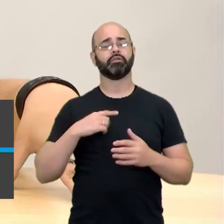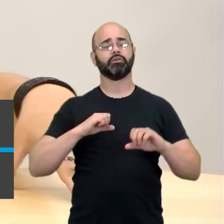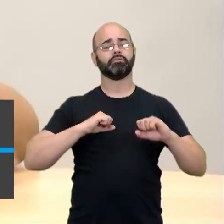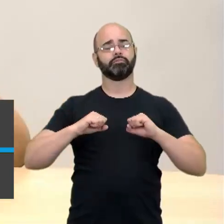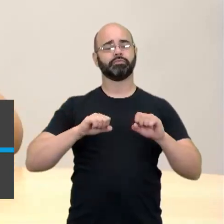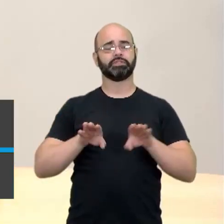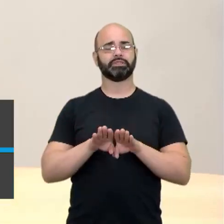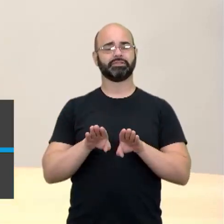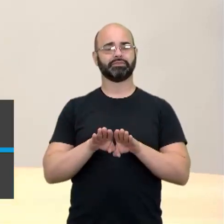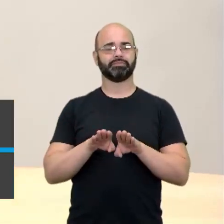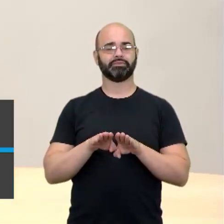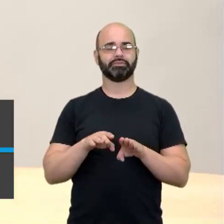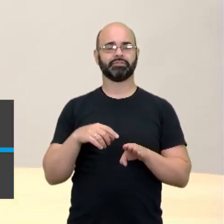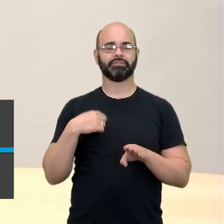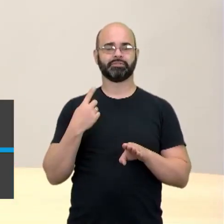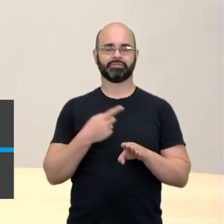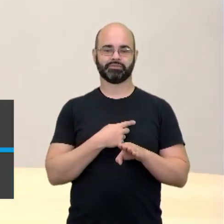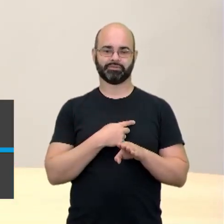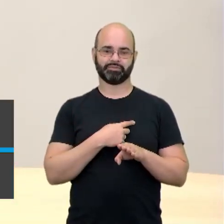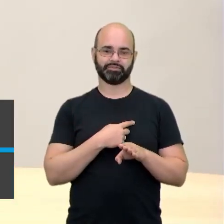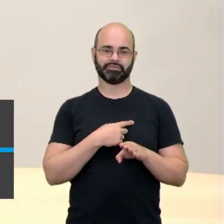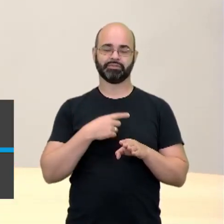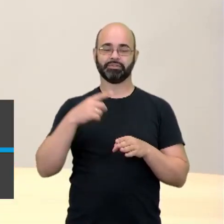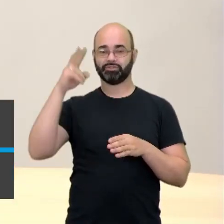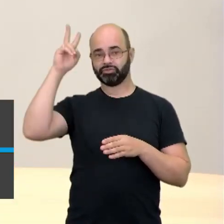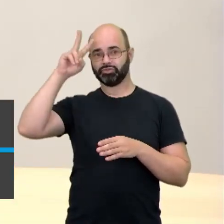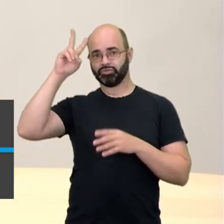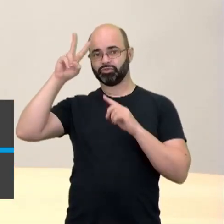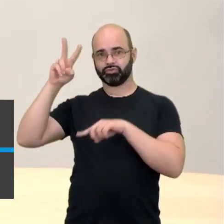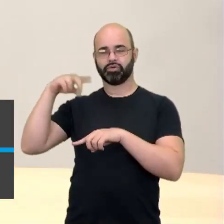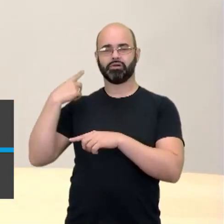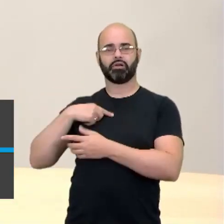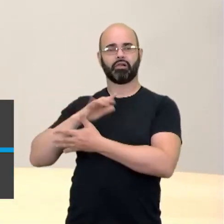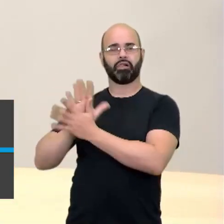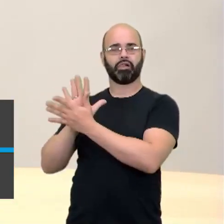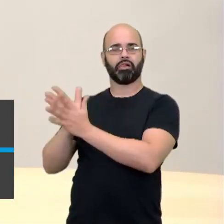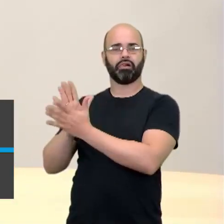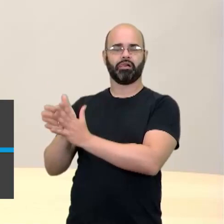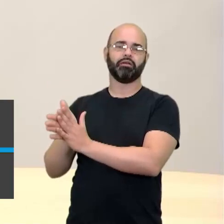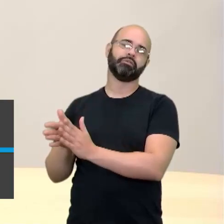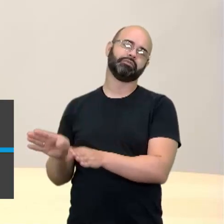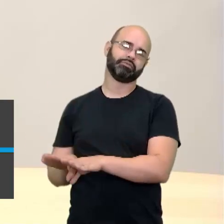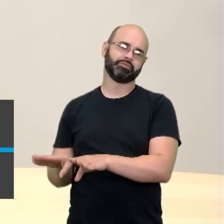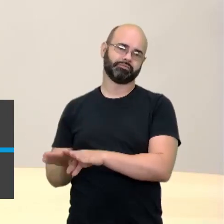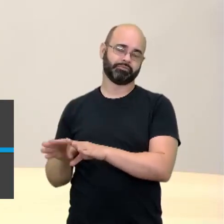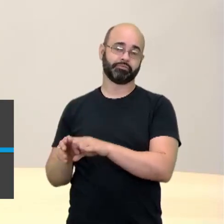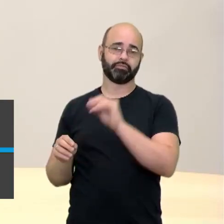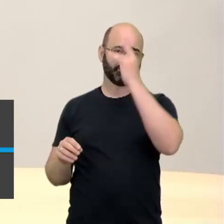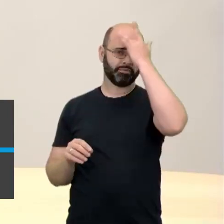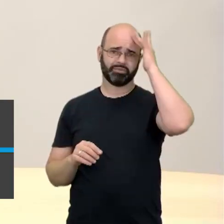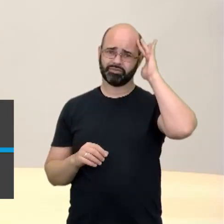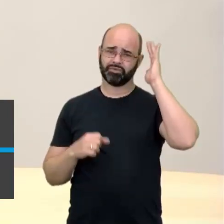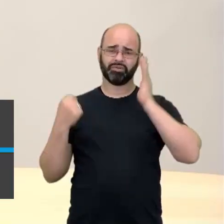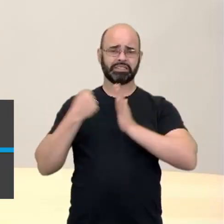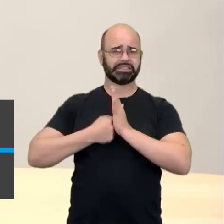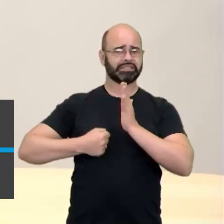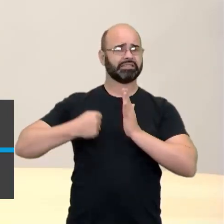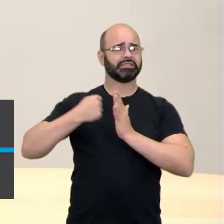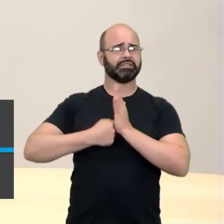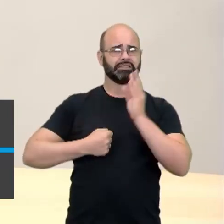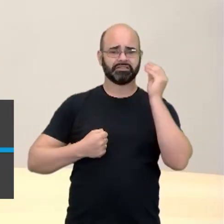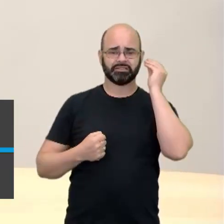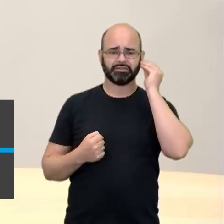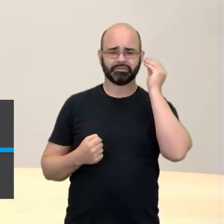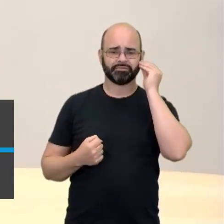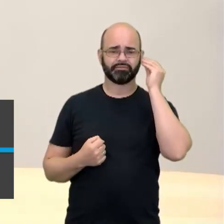da natureza. A gente mesmo está apagando a nossa história. Hoje, existem muitas pessoas que lutam absurdamente para ainda